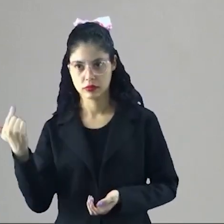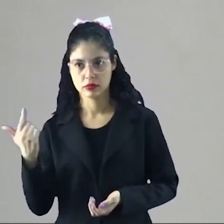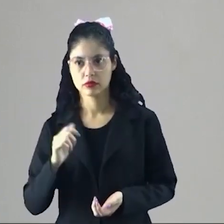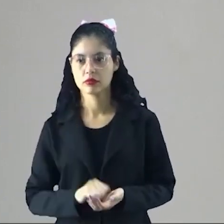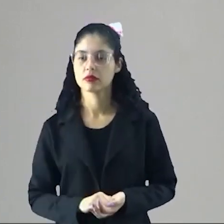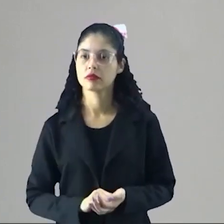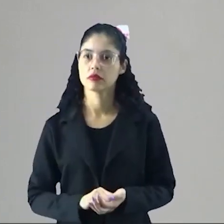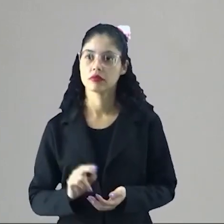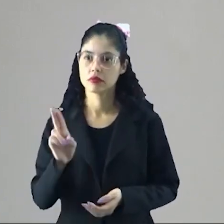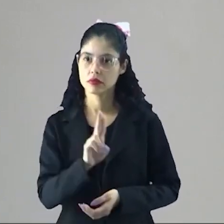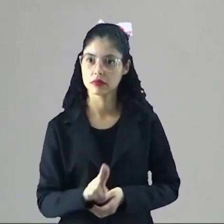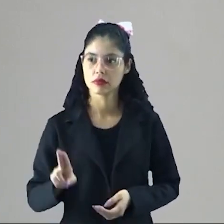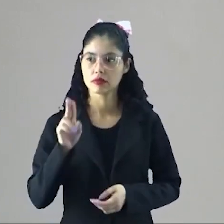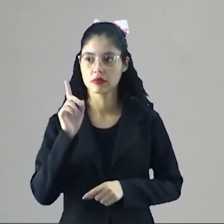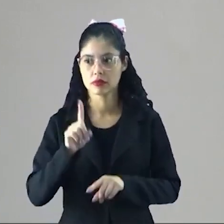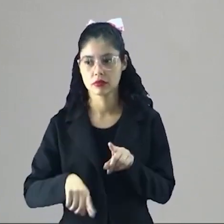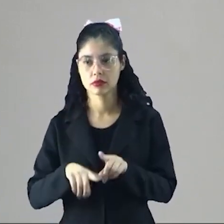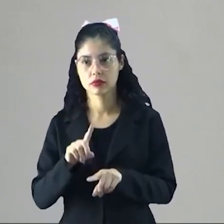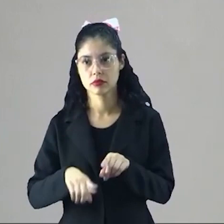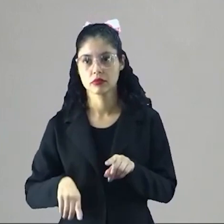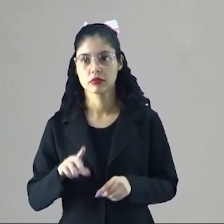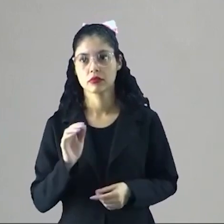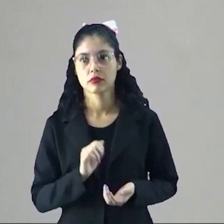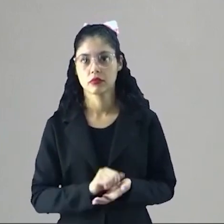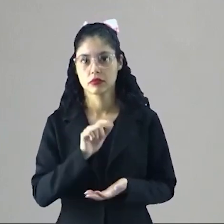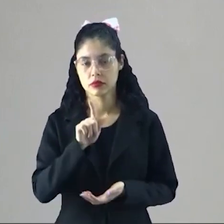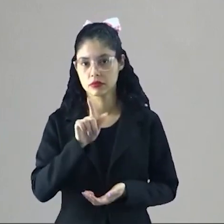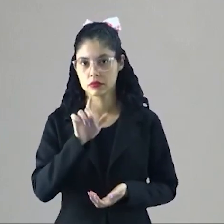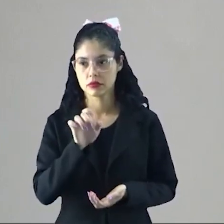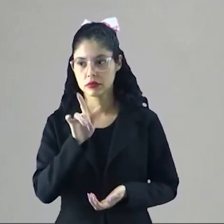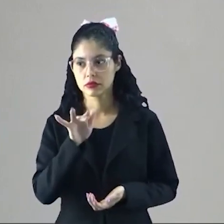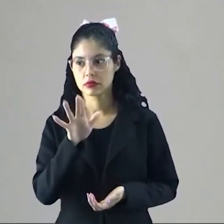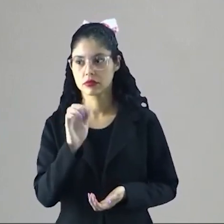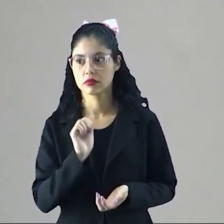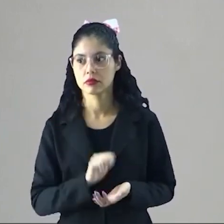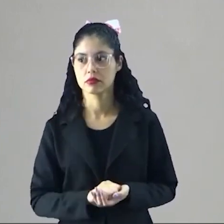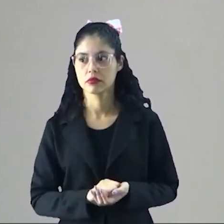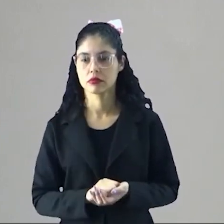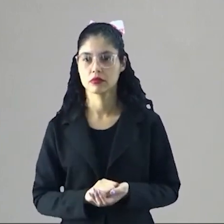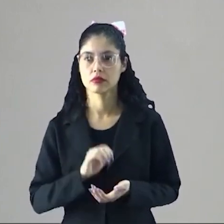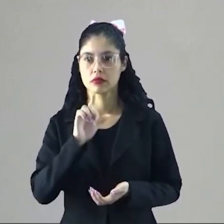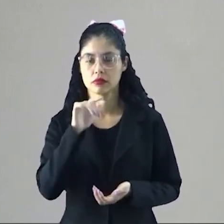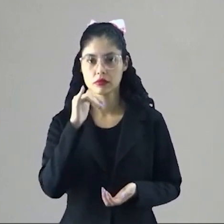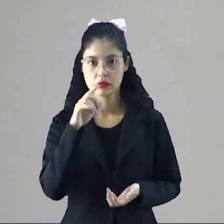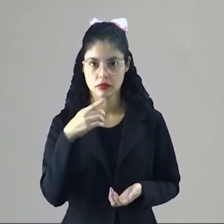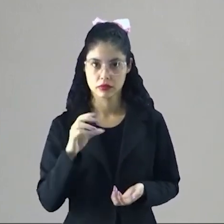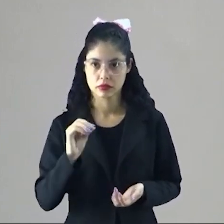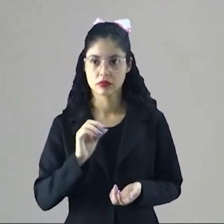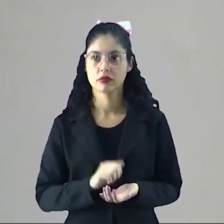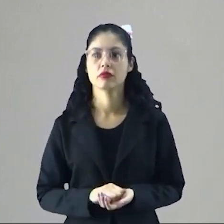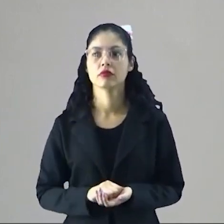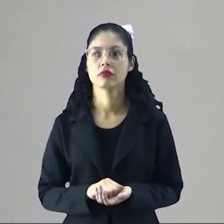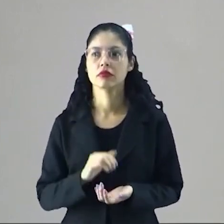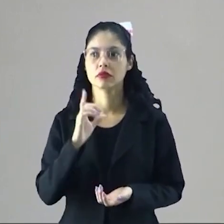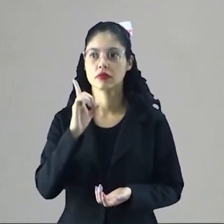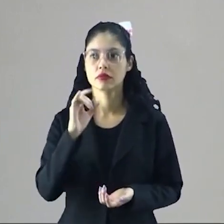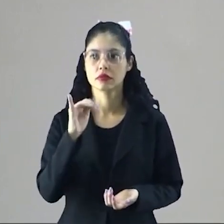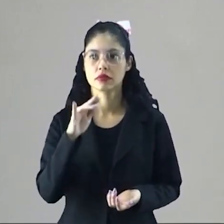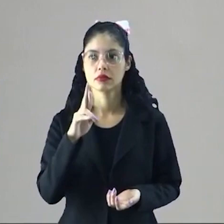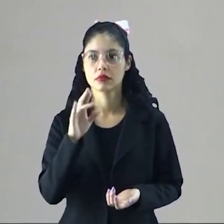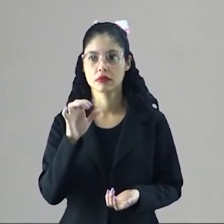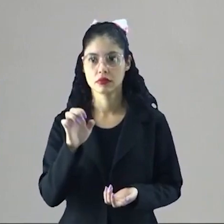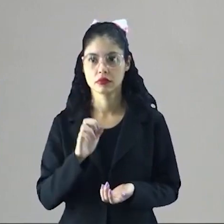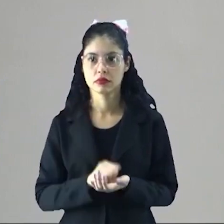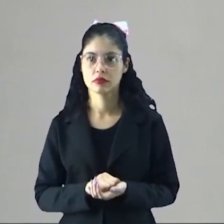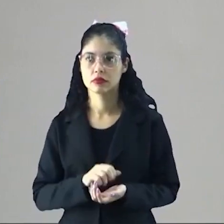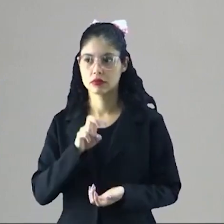Lennon, só que ele usa materiais, gente, que são geleias. Ele trabalha com lixo, ele trabalha com diamantes. A